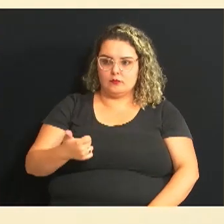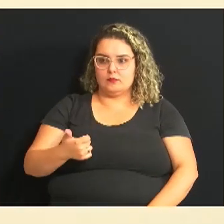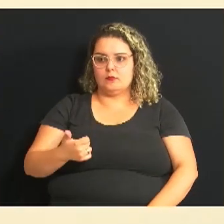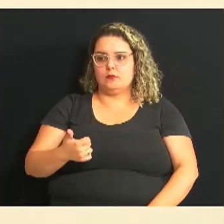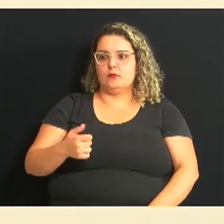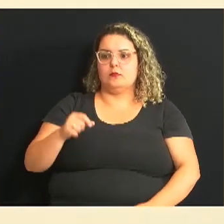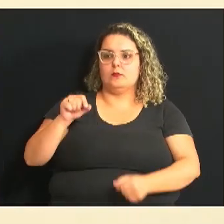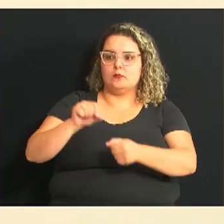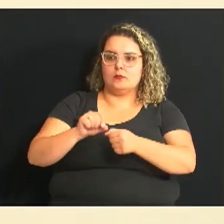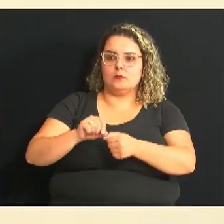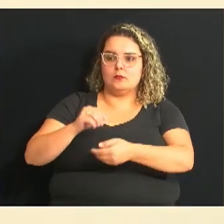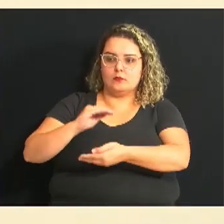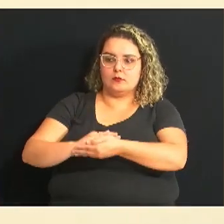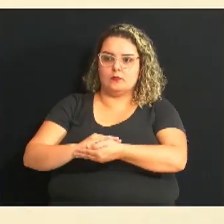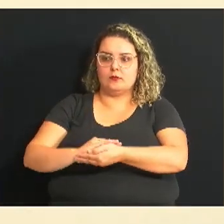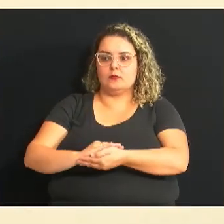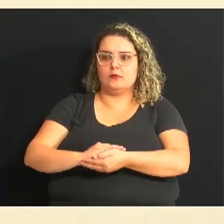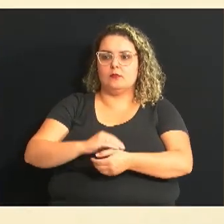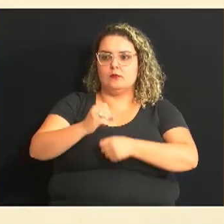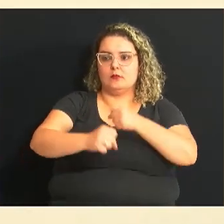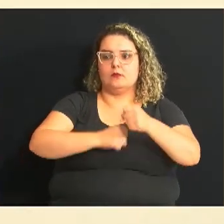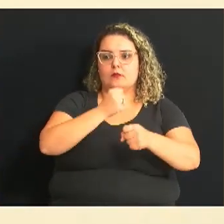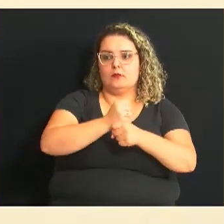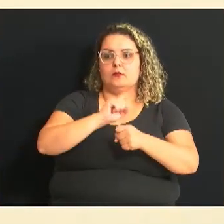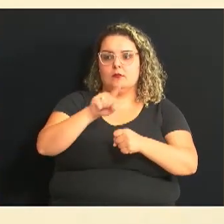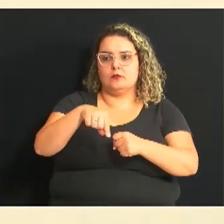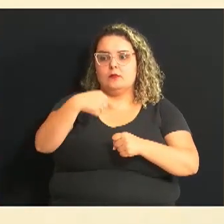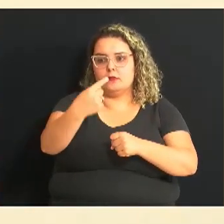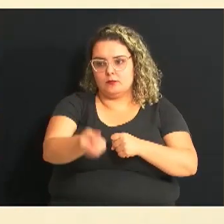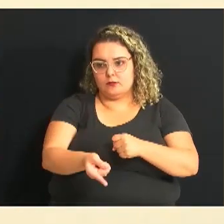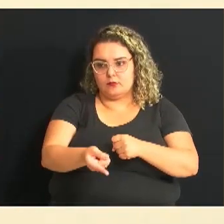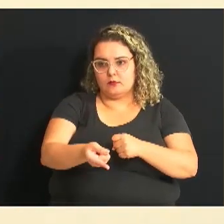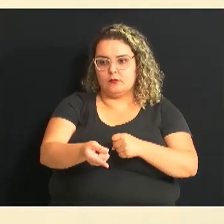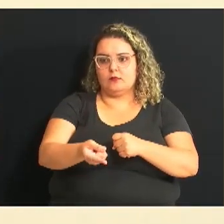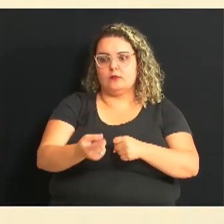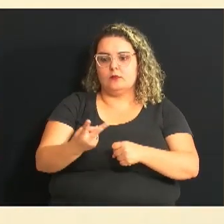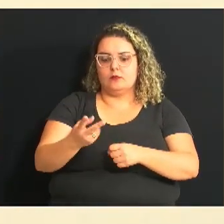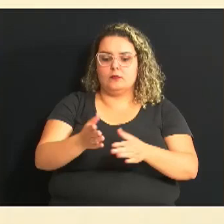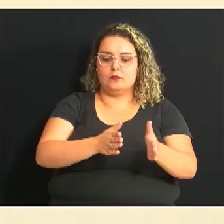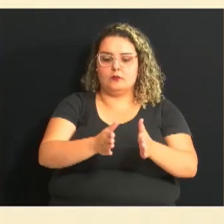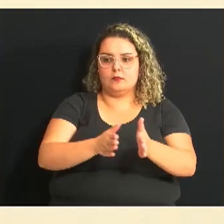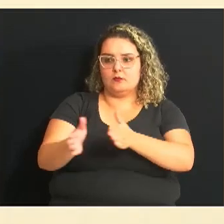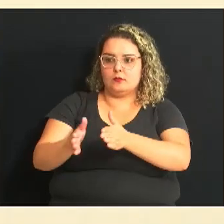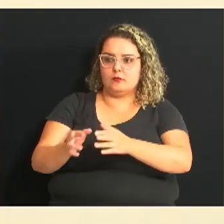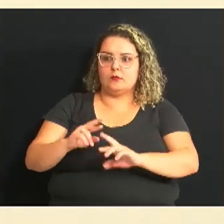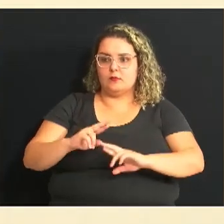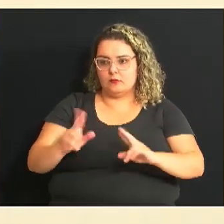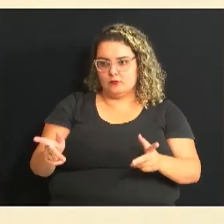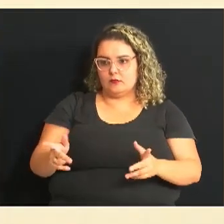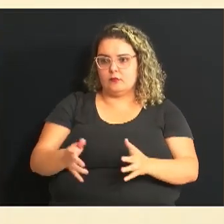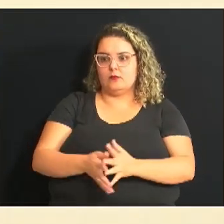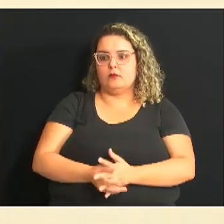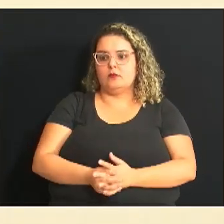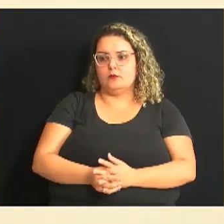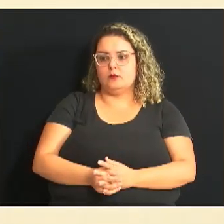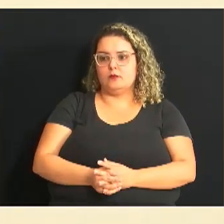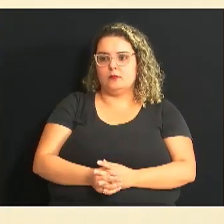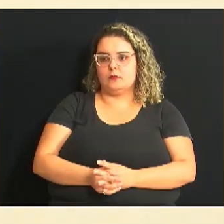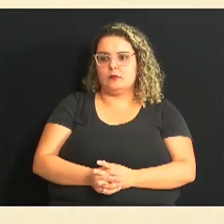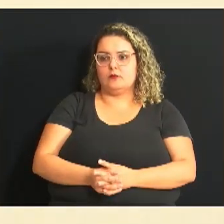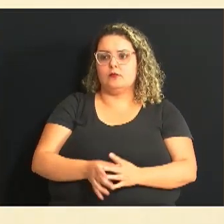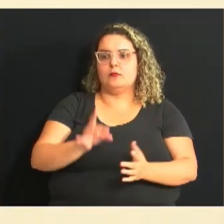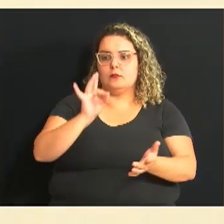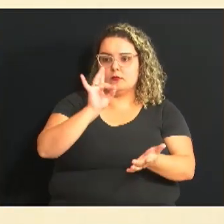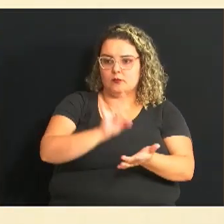valor na declaração do ano seguinte em doações efetuadas. Certo. São dois momentos muito distintos. Um é oficial, que é